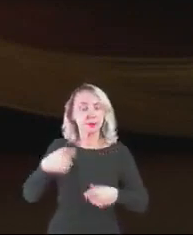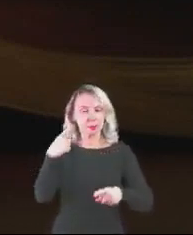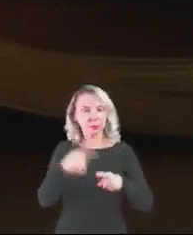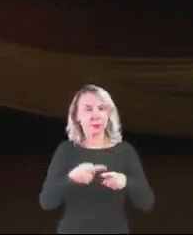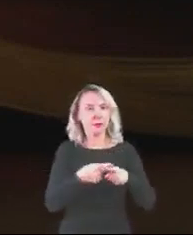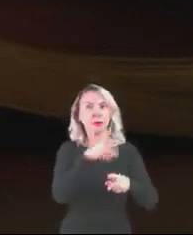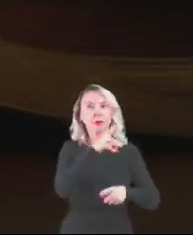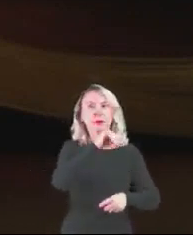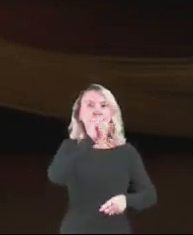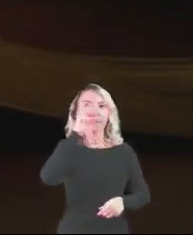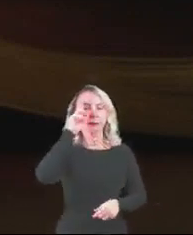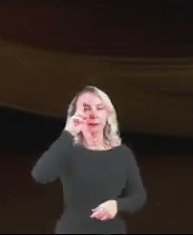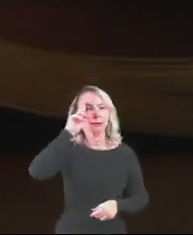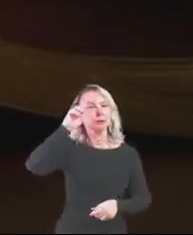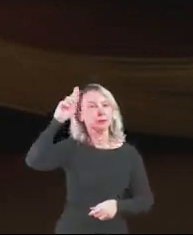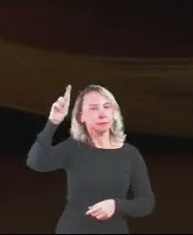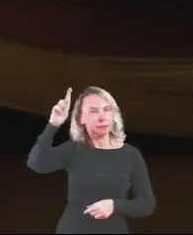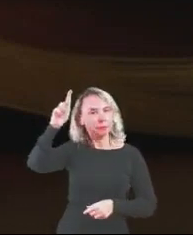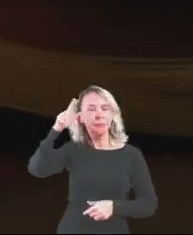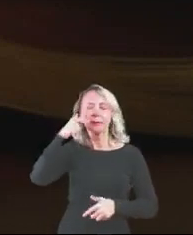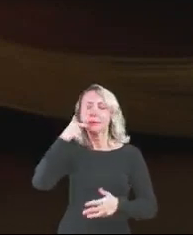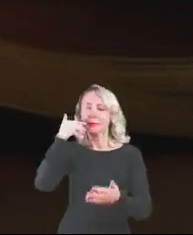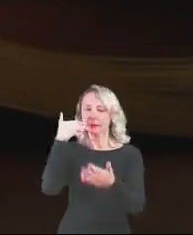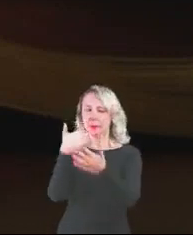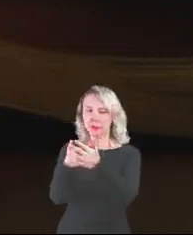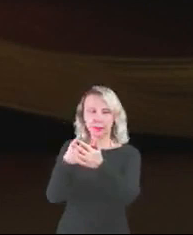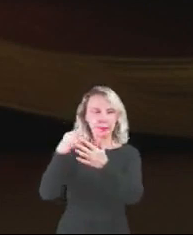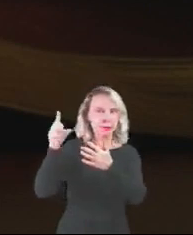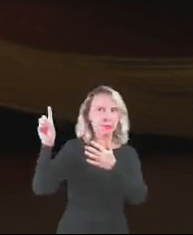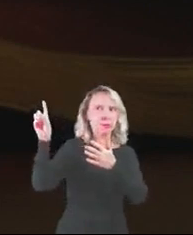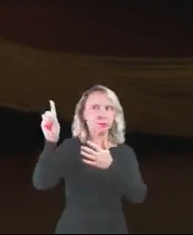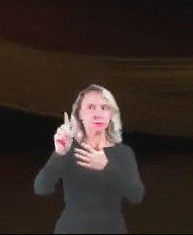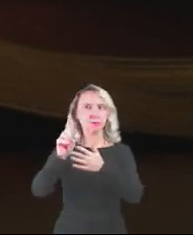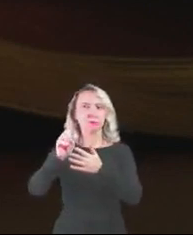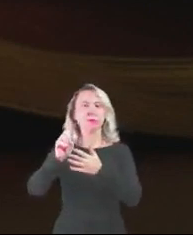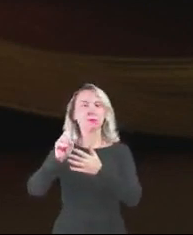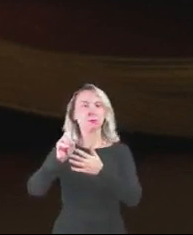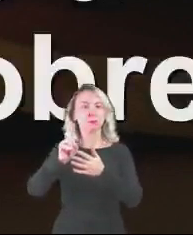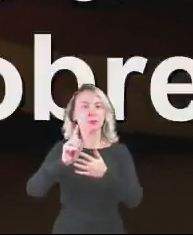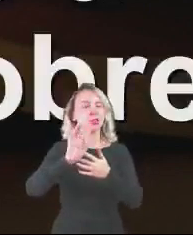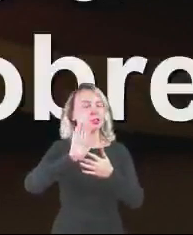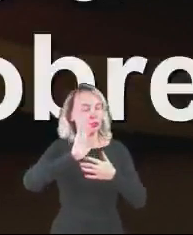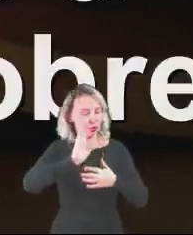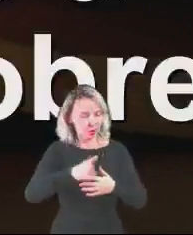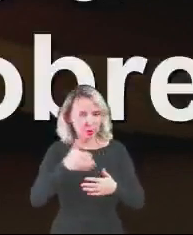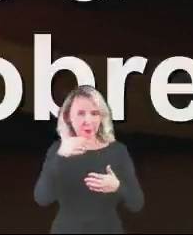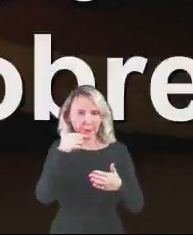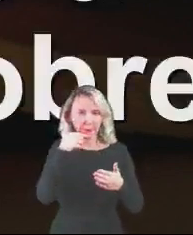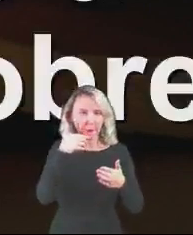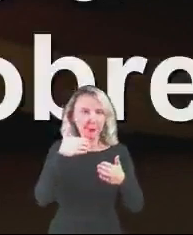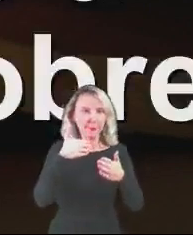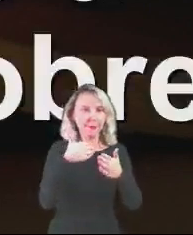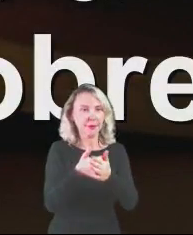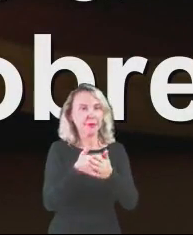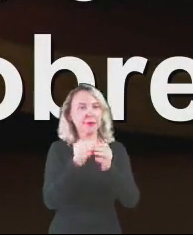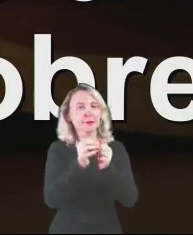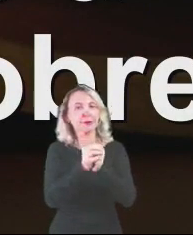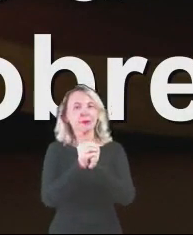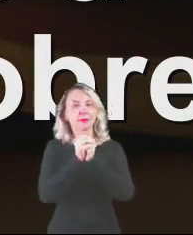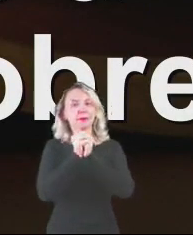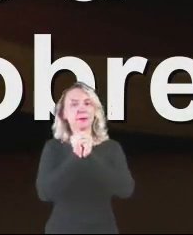do Senhor vem e já está muito perto. Quem diz amém por